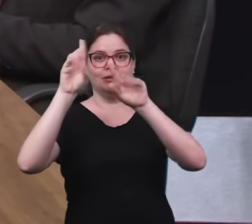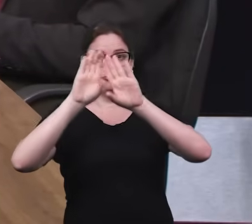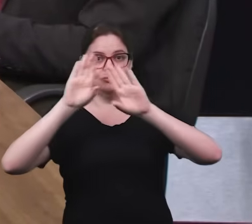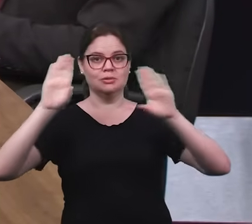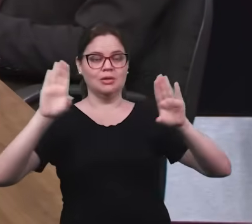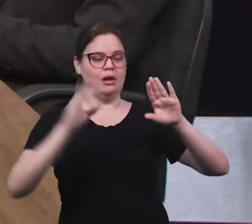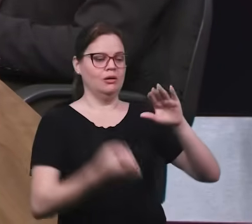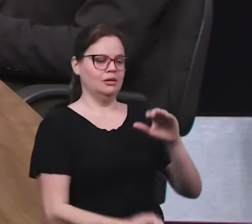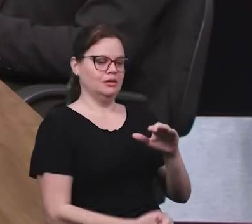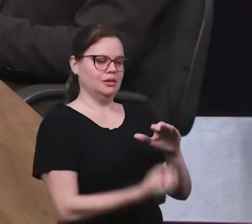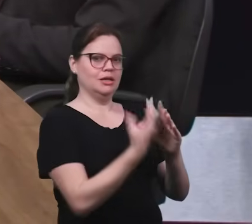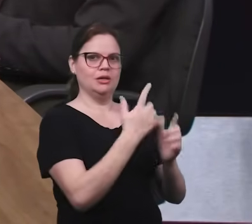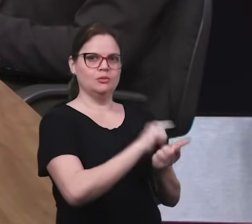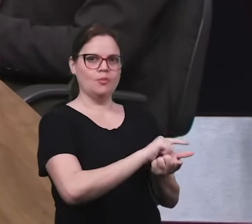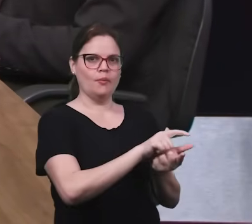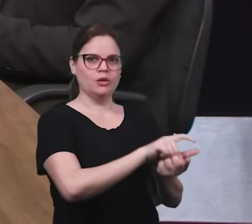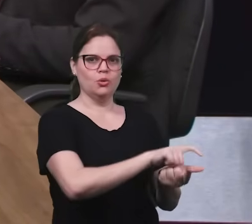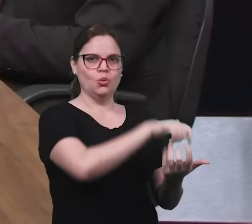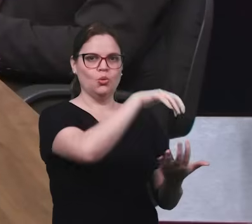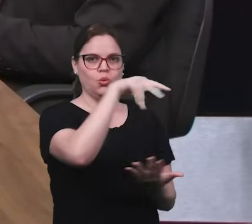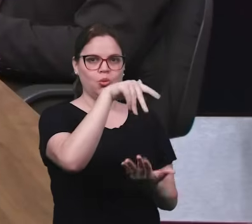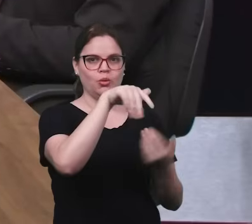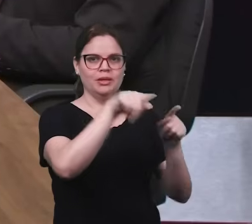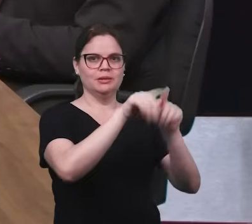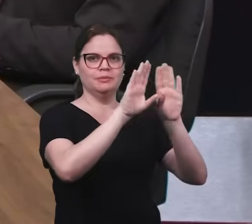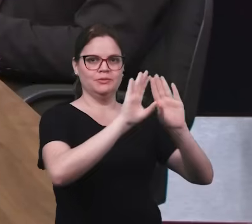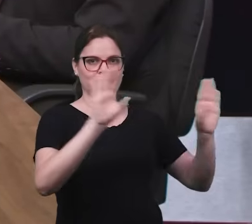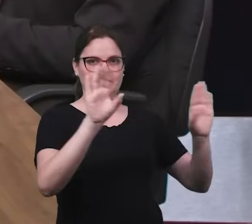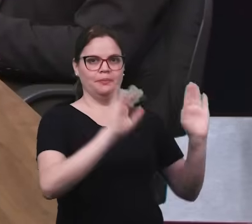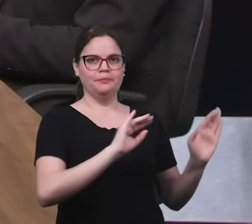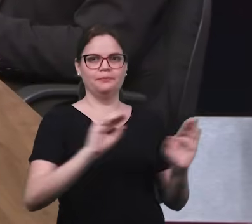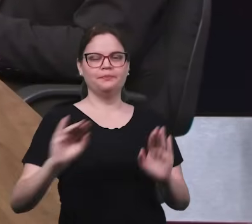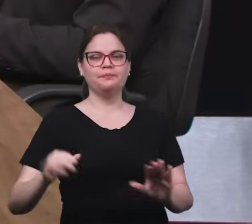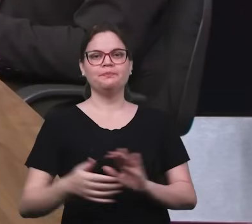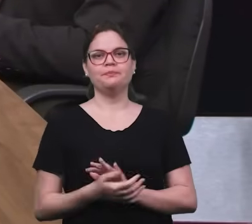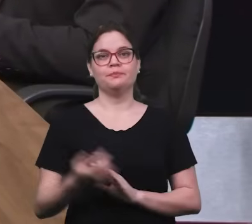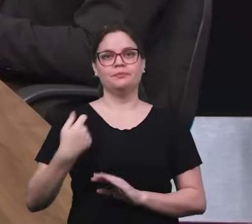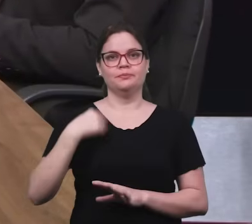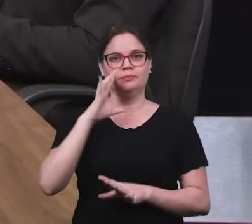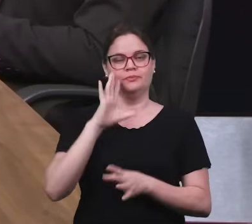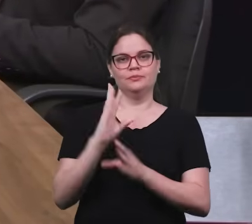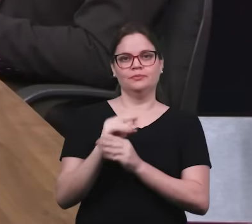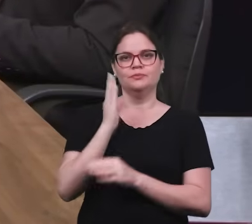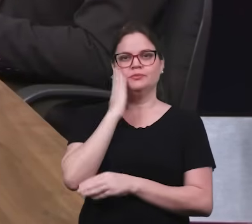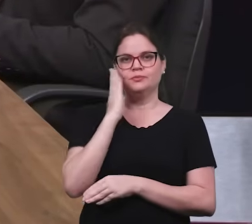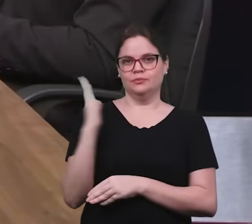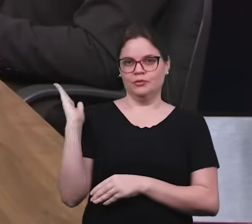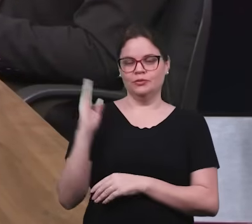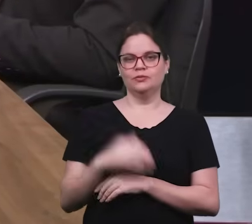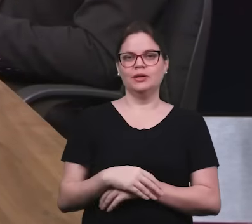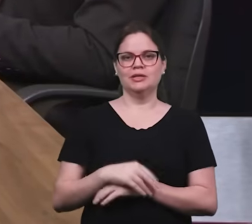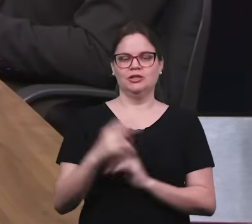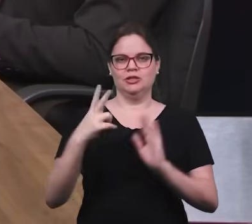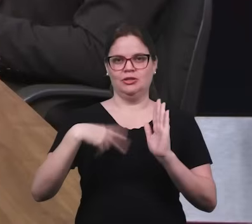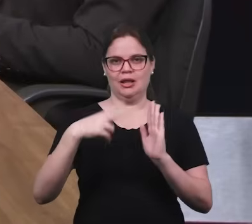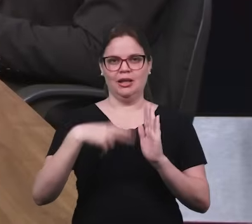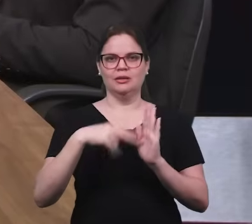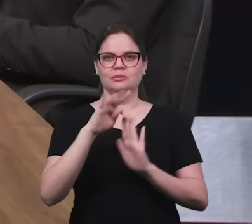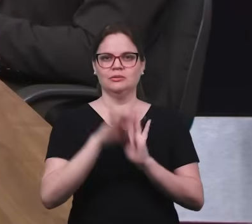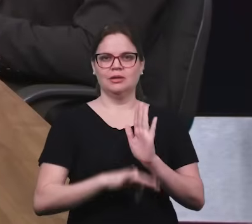gente relembrar, pastor Tiago, agora, que quando a gente observa nesse texto, lá no